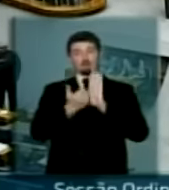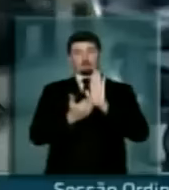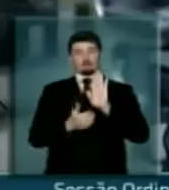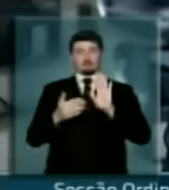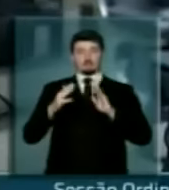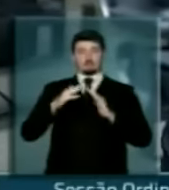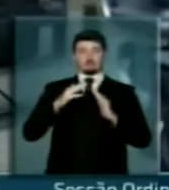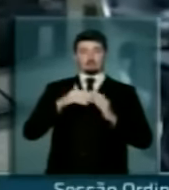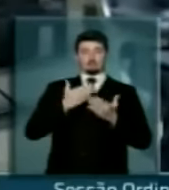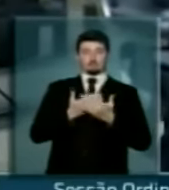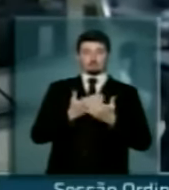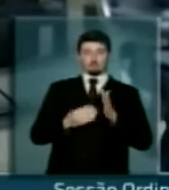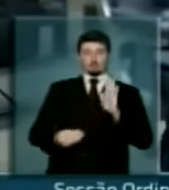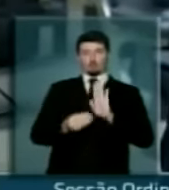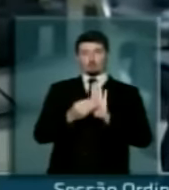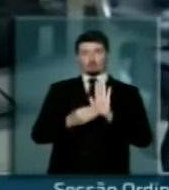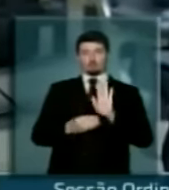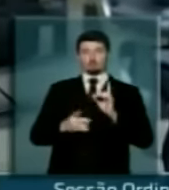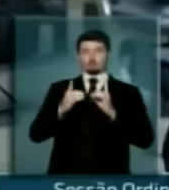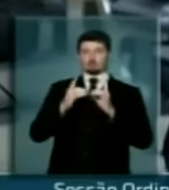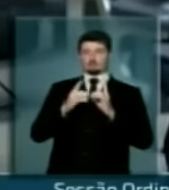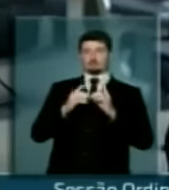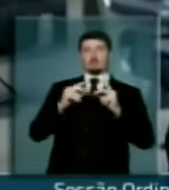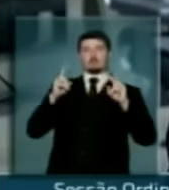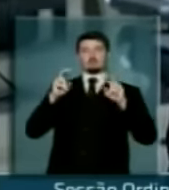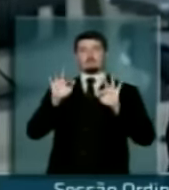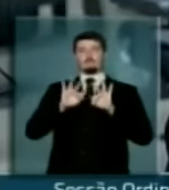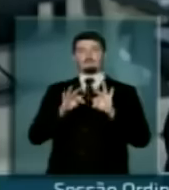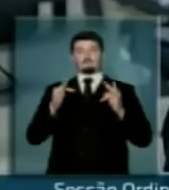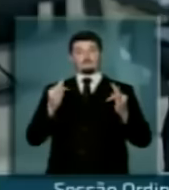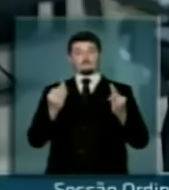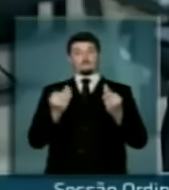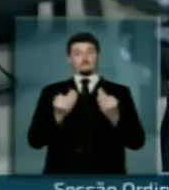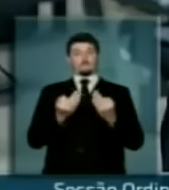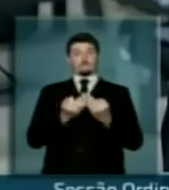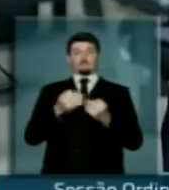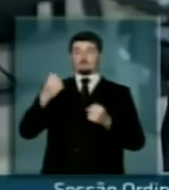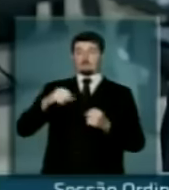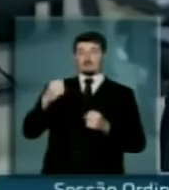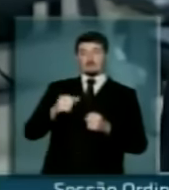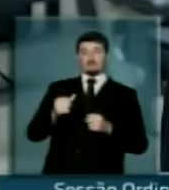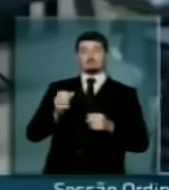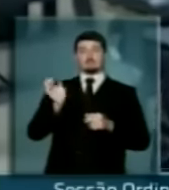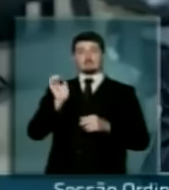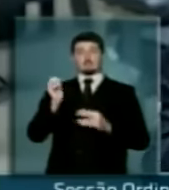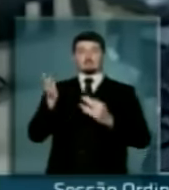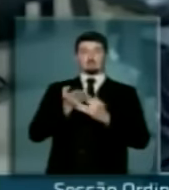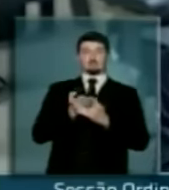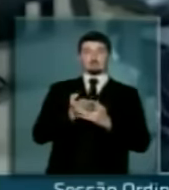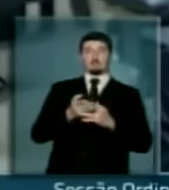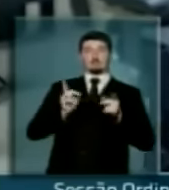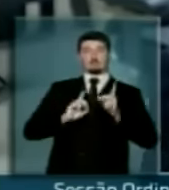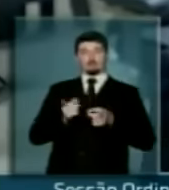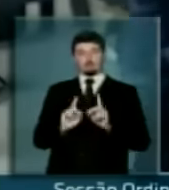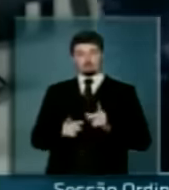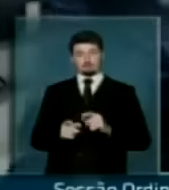só dois: inserir nos livros didáticos a temática das famílias lésbicas, gays, bissexuais e travestis.